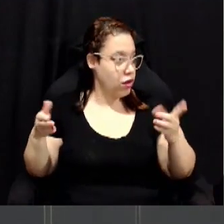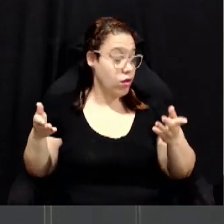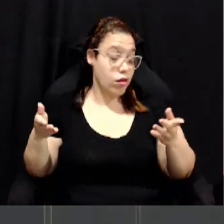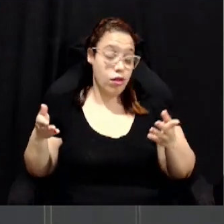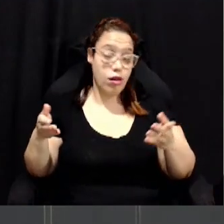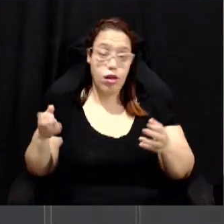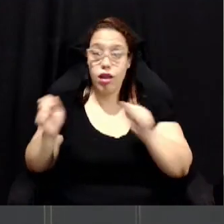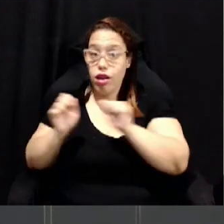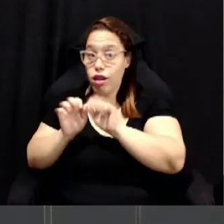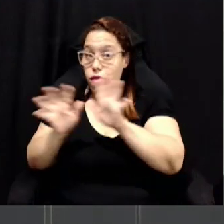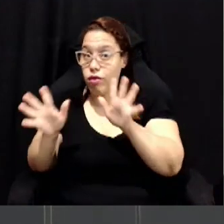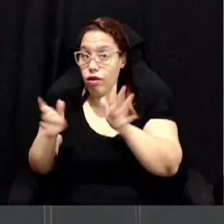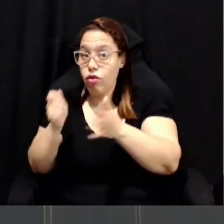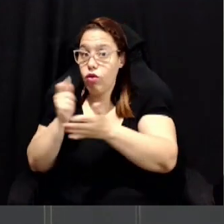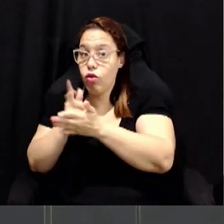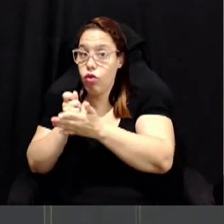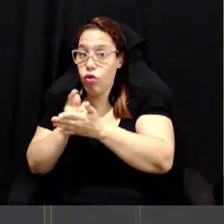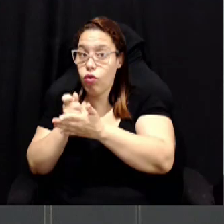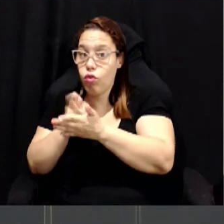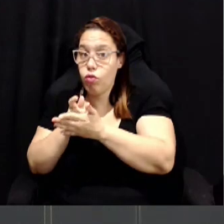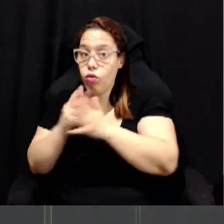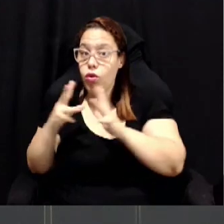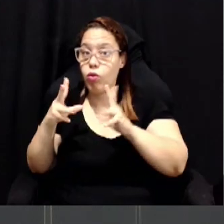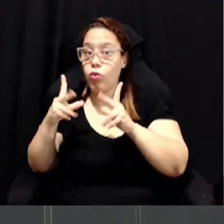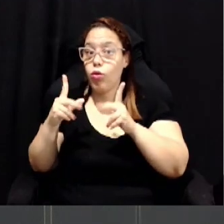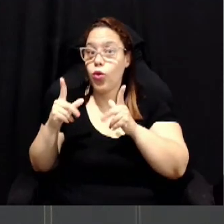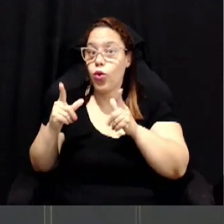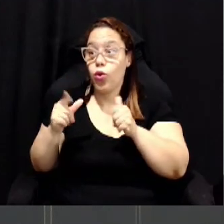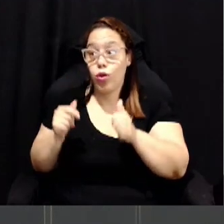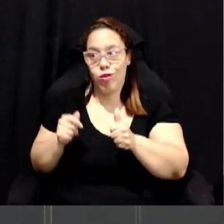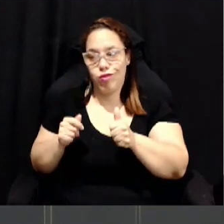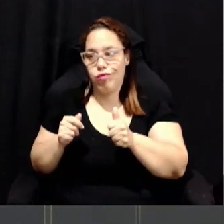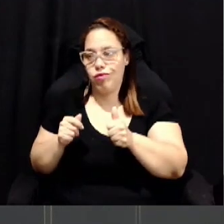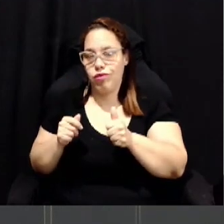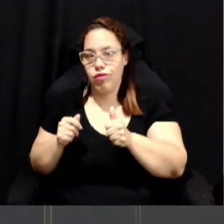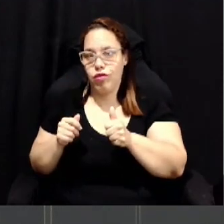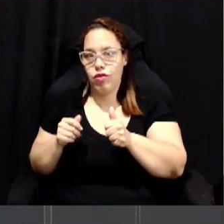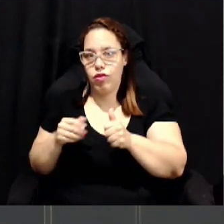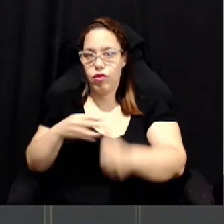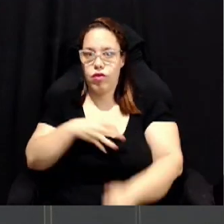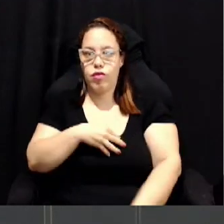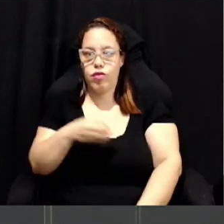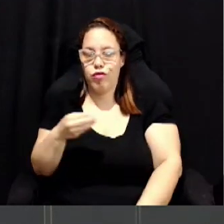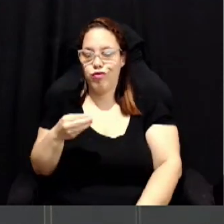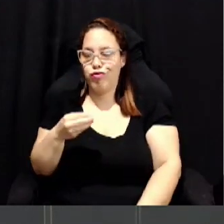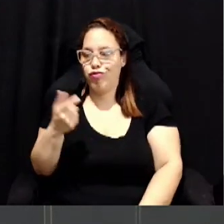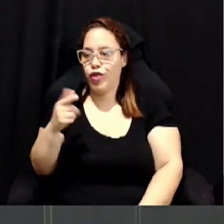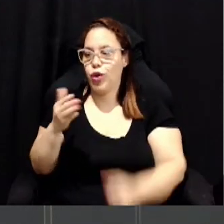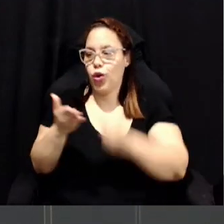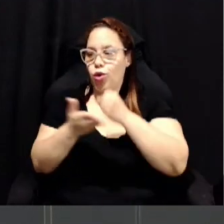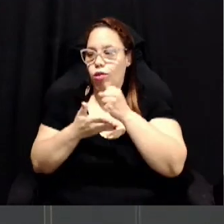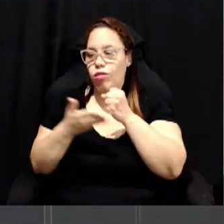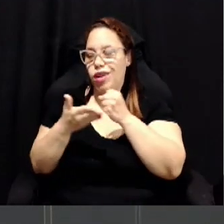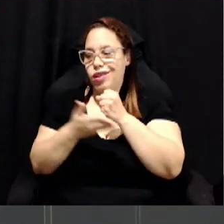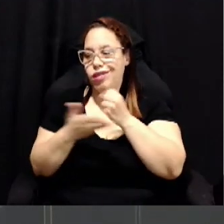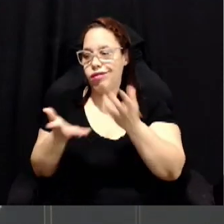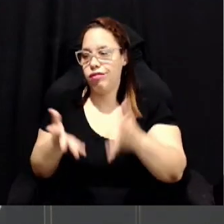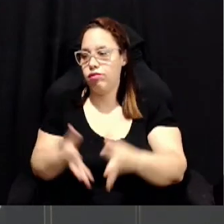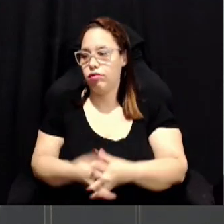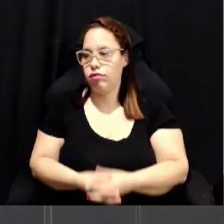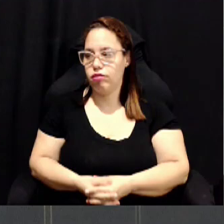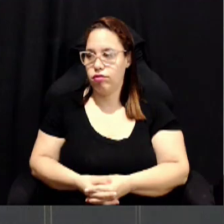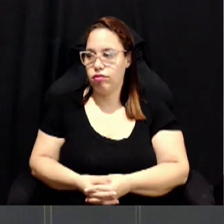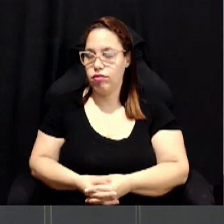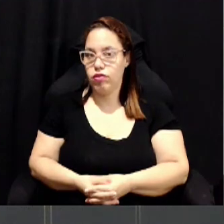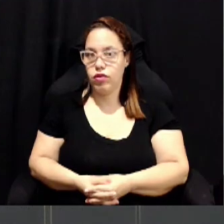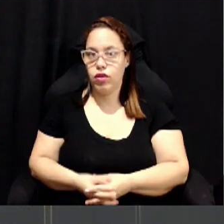está pagando como todo mundo, e seu filho não tem o básico, né? Fui professora na